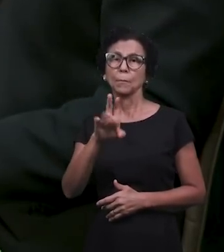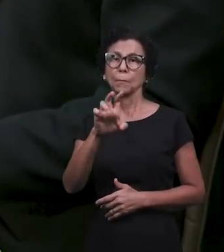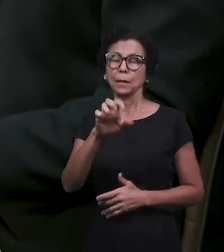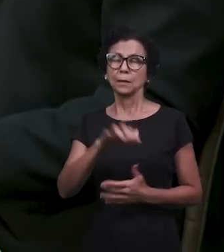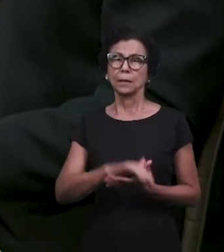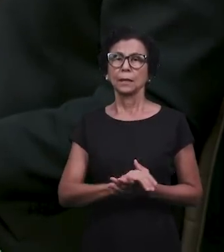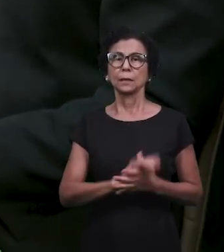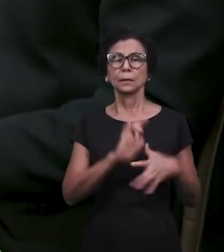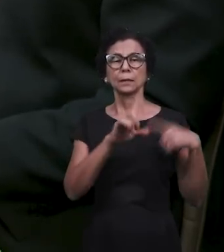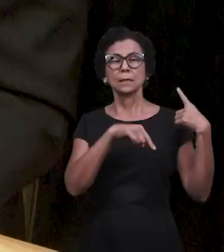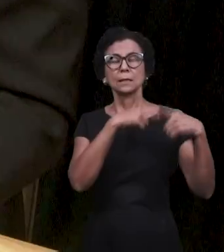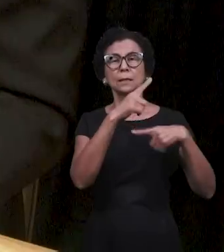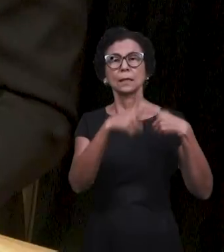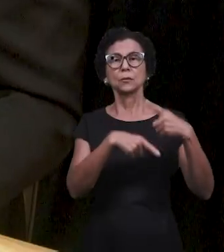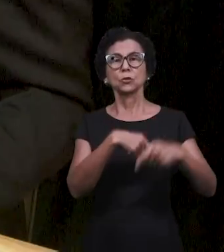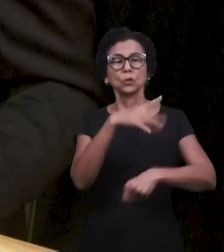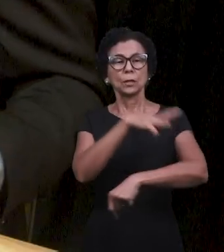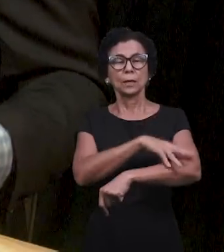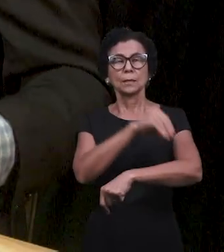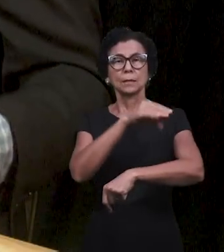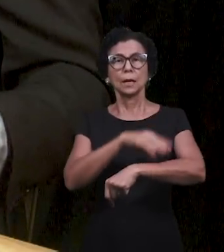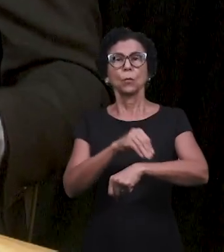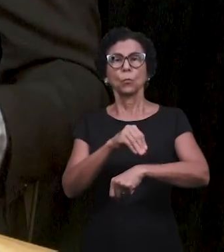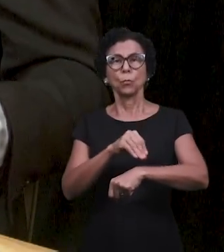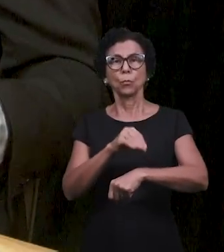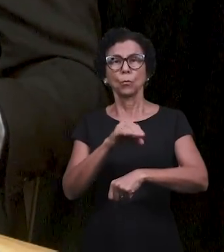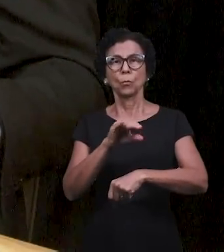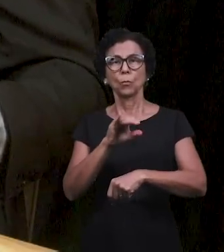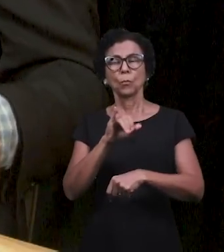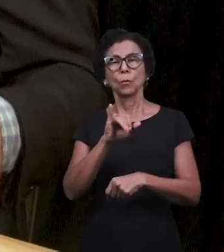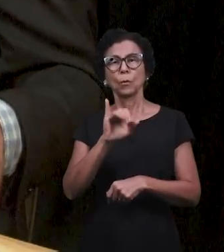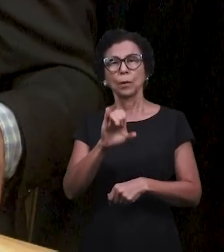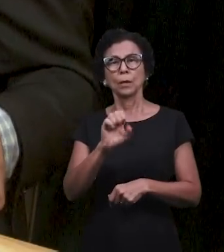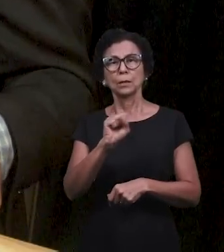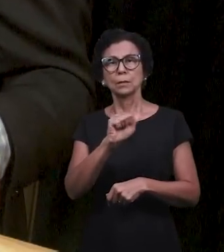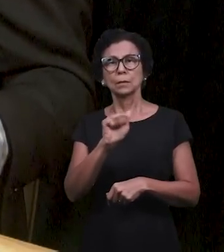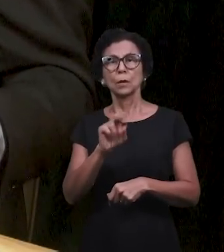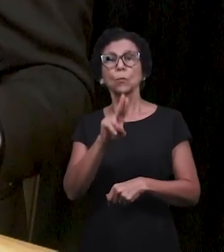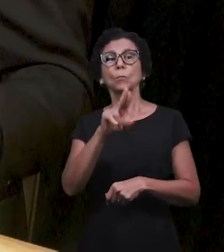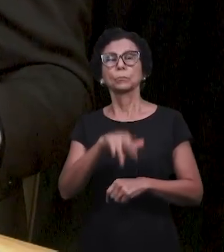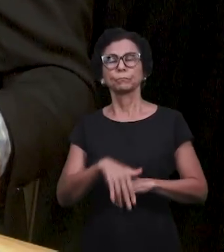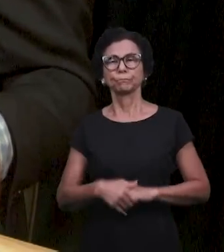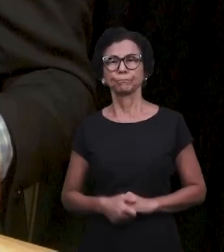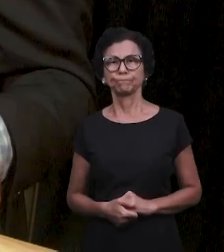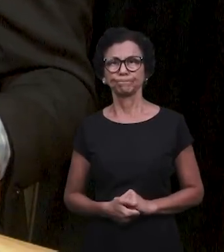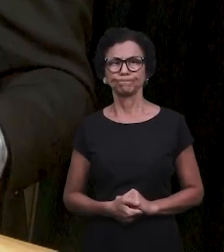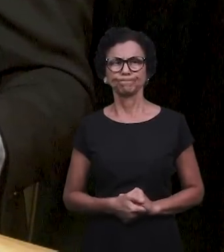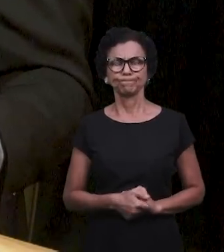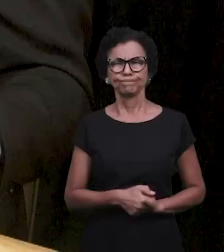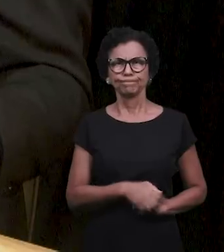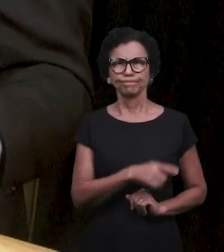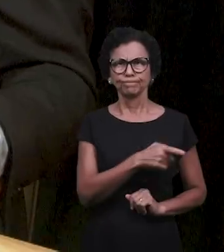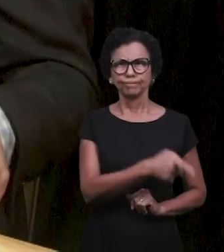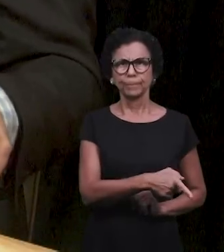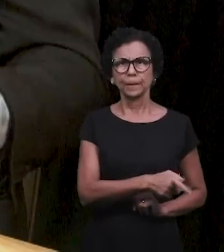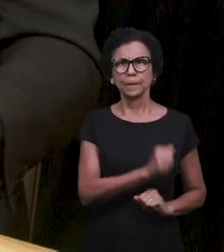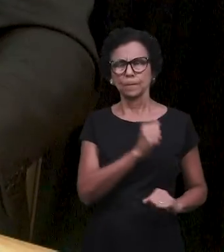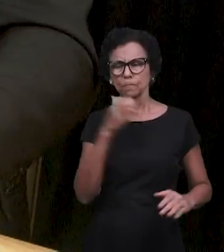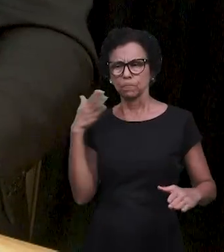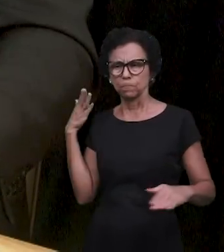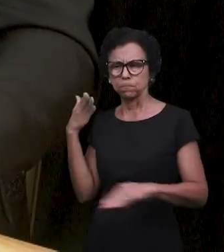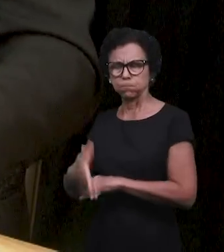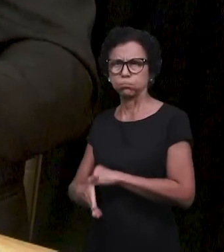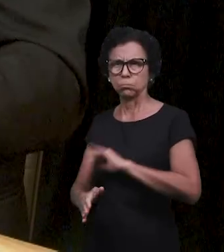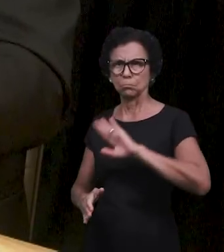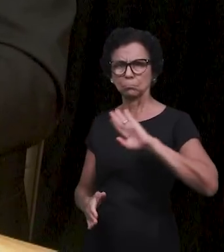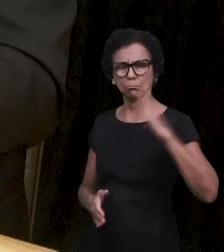E eles atacaram Israel de uma forma assim, covarde. Eles atacam Israel. E aí vem um